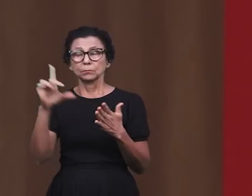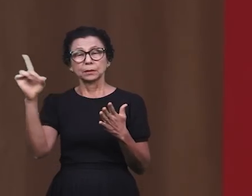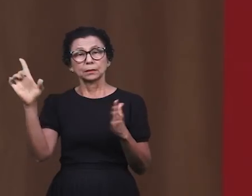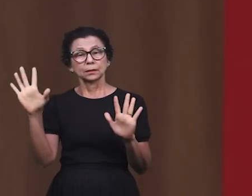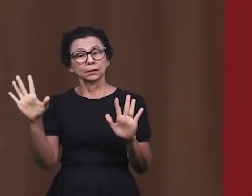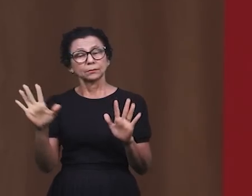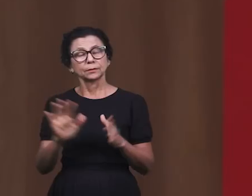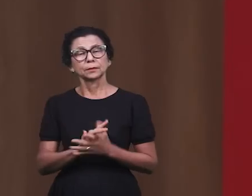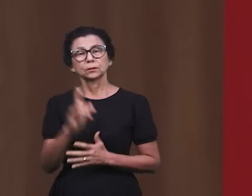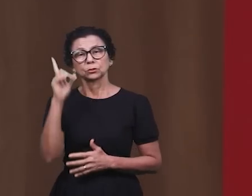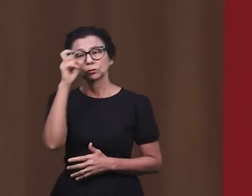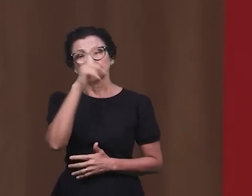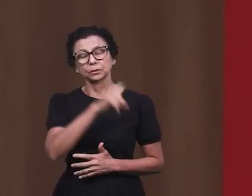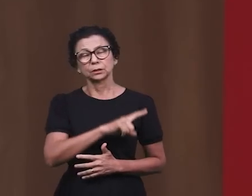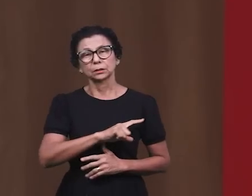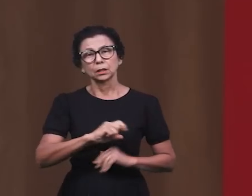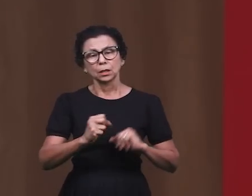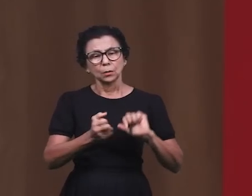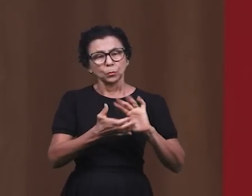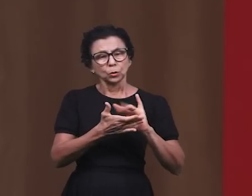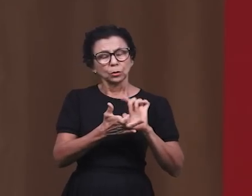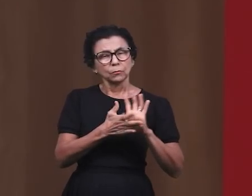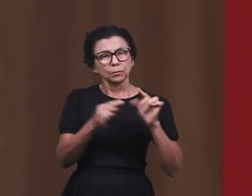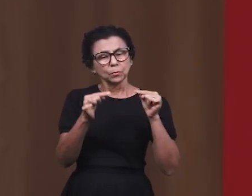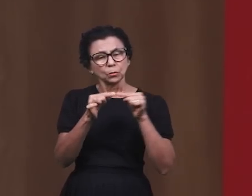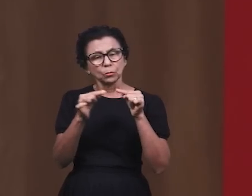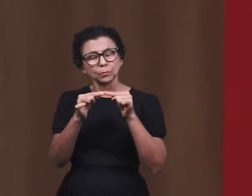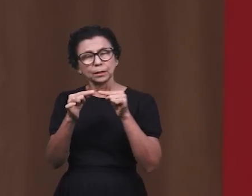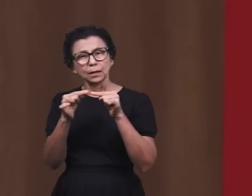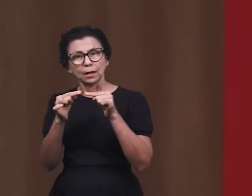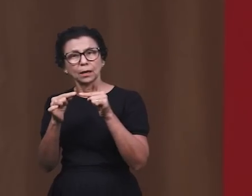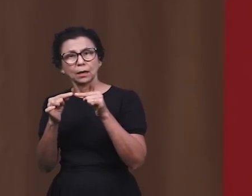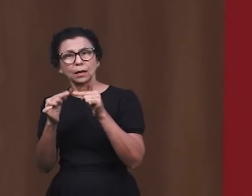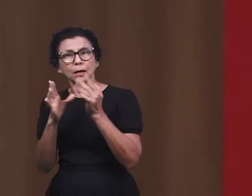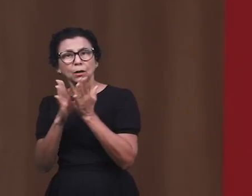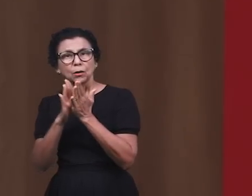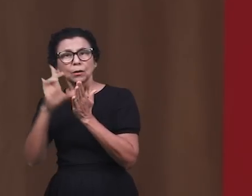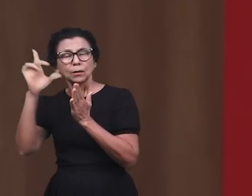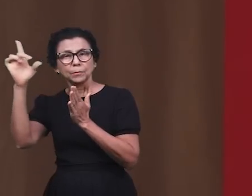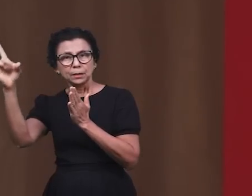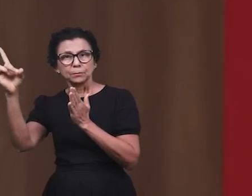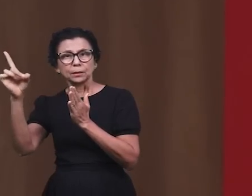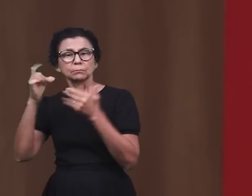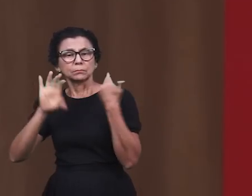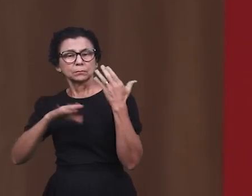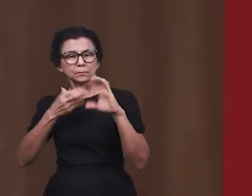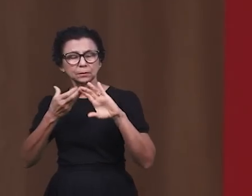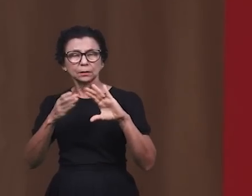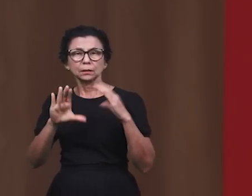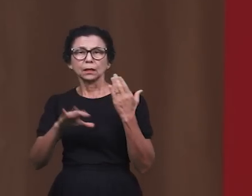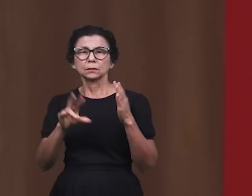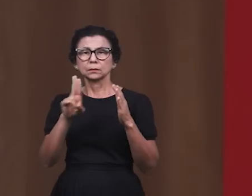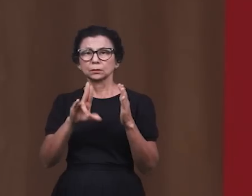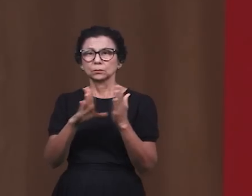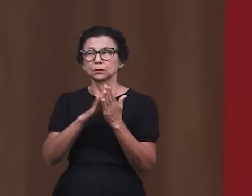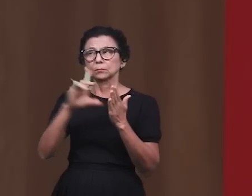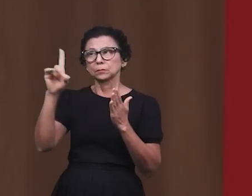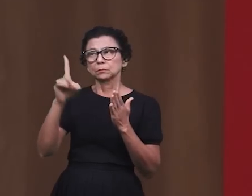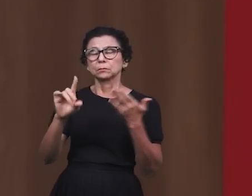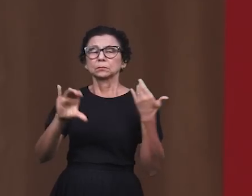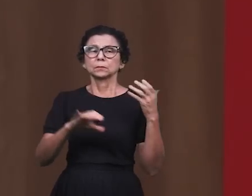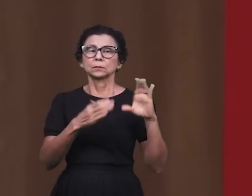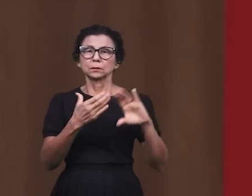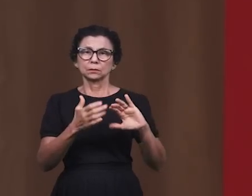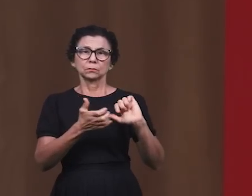Porque o louvor, ele é a palavra de Deus cantada. Uhum. Né? Você usa a palavra para cantar.